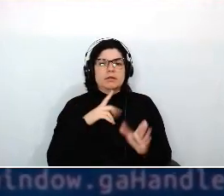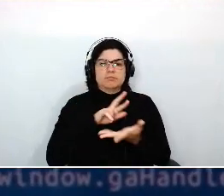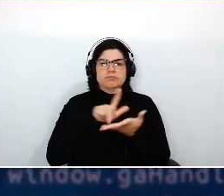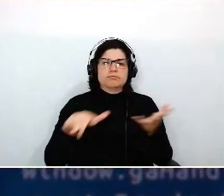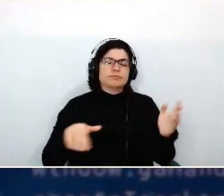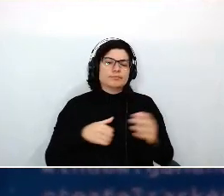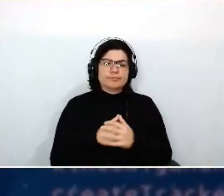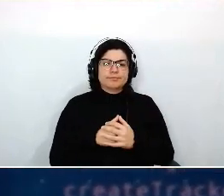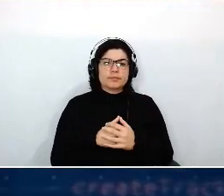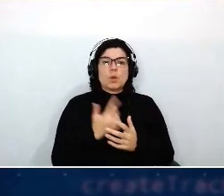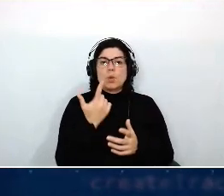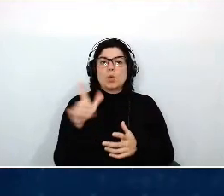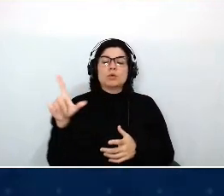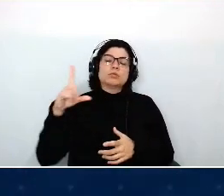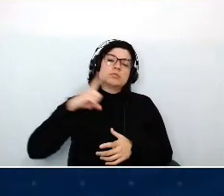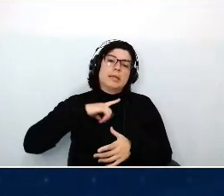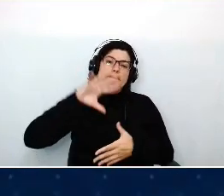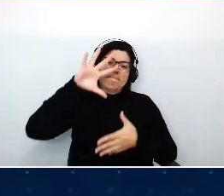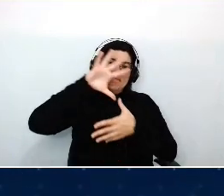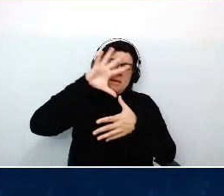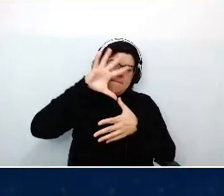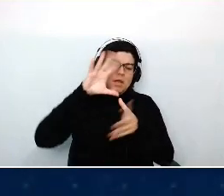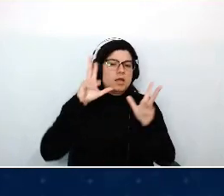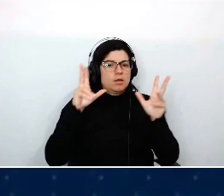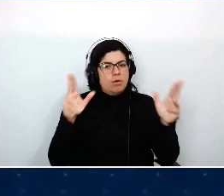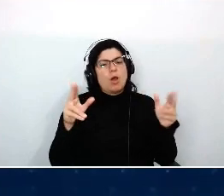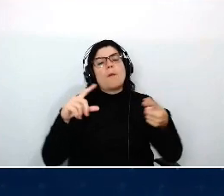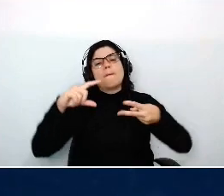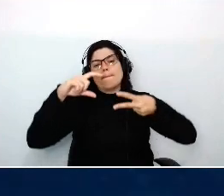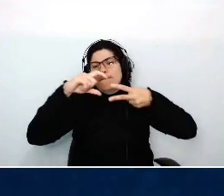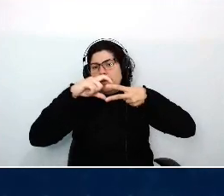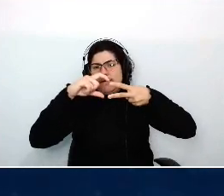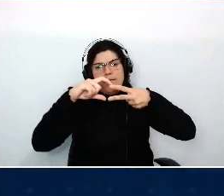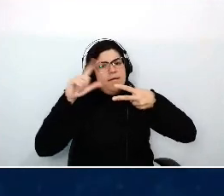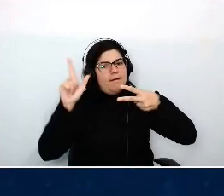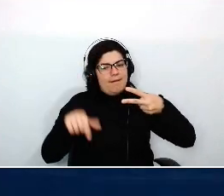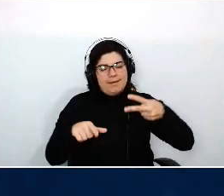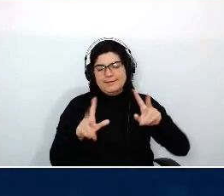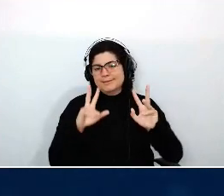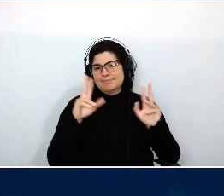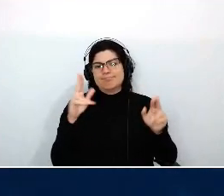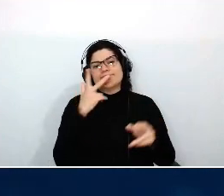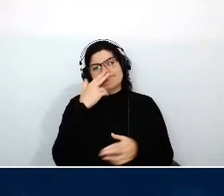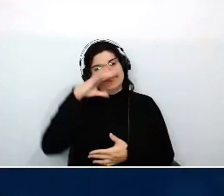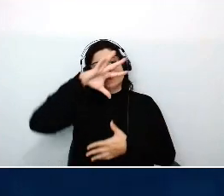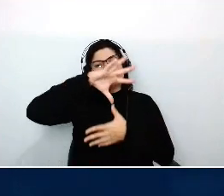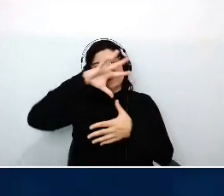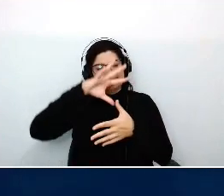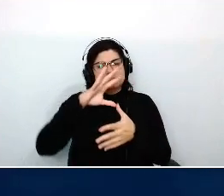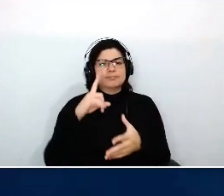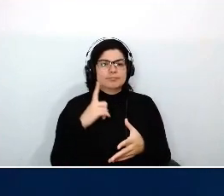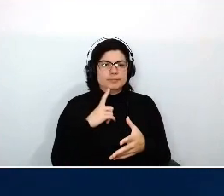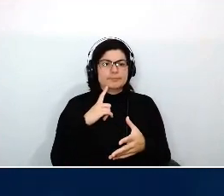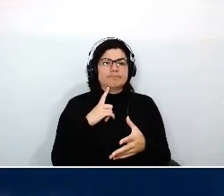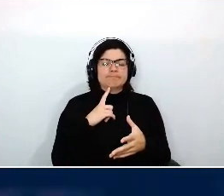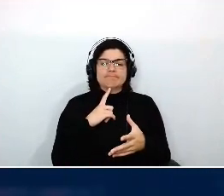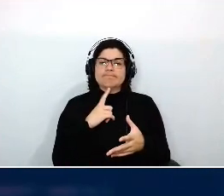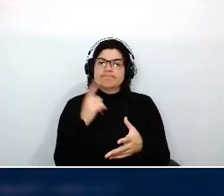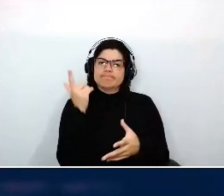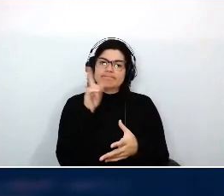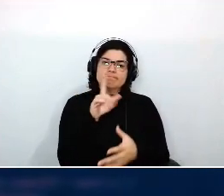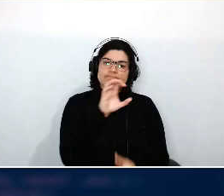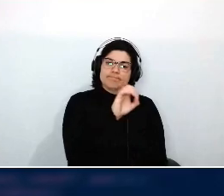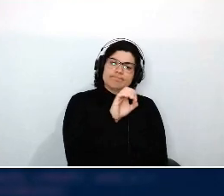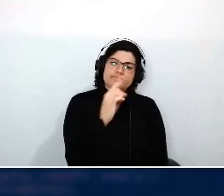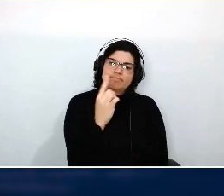Tem mapas também, né? Igual no PHP. Tudo no PHP é um hash map, mesmo que você não passe, ele vai por baixo dos panos colocar 0, 1, 2.